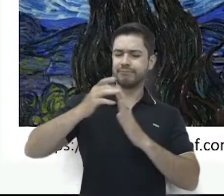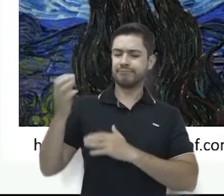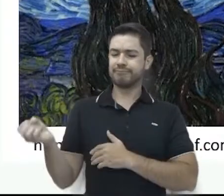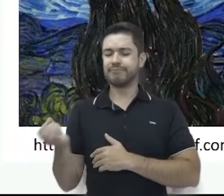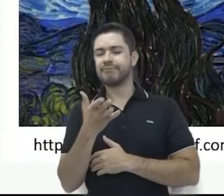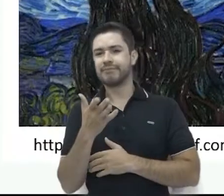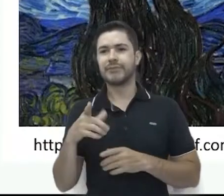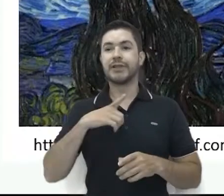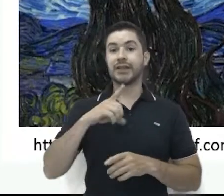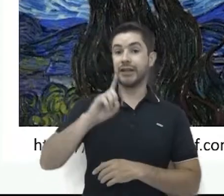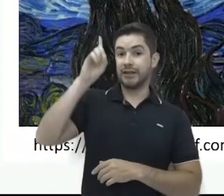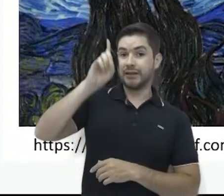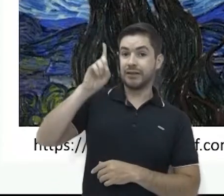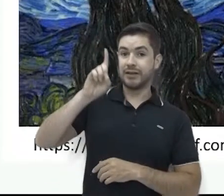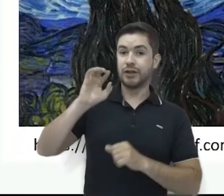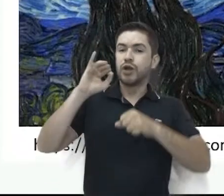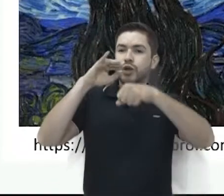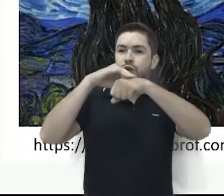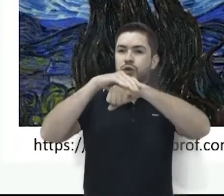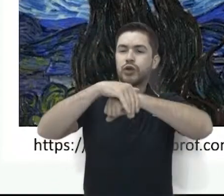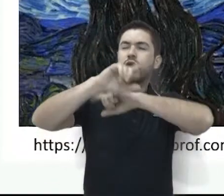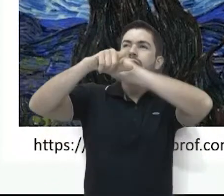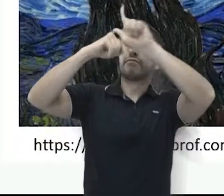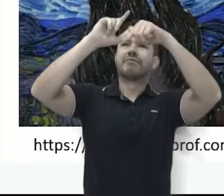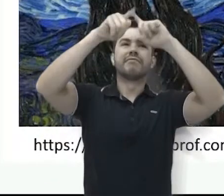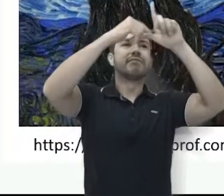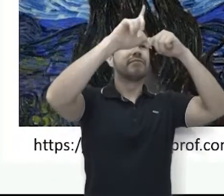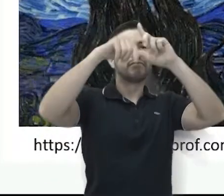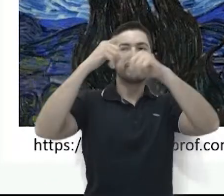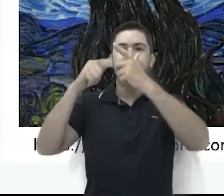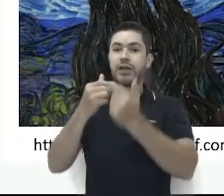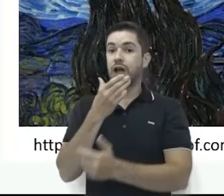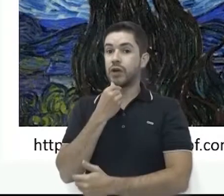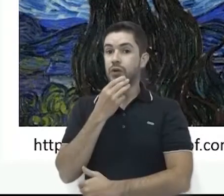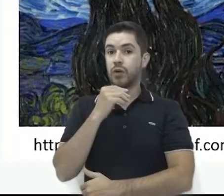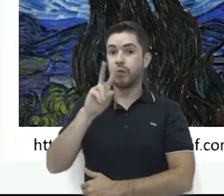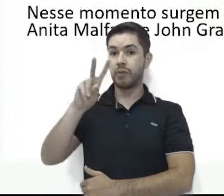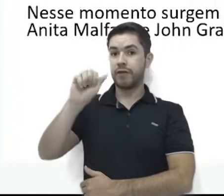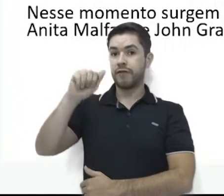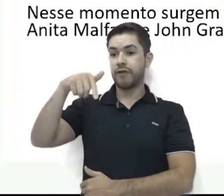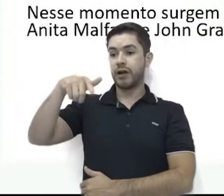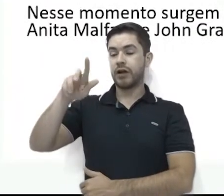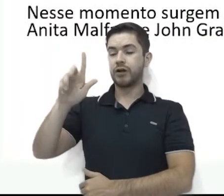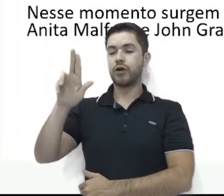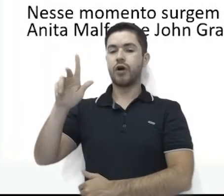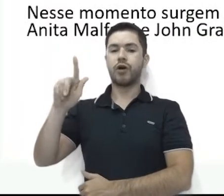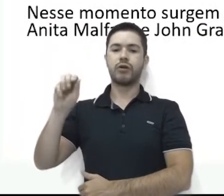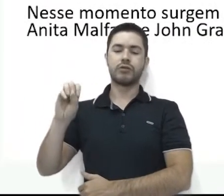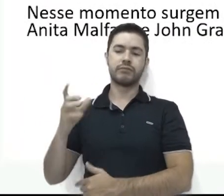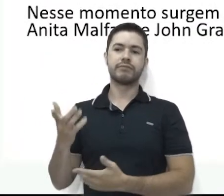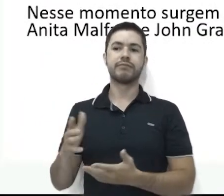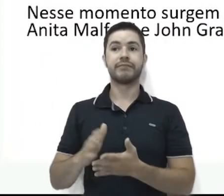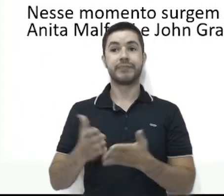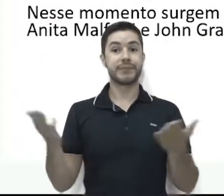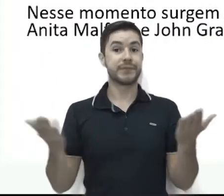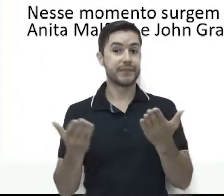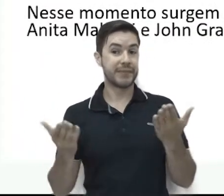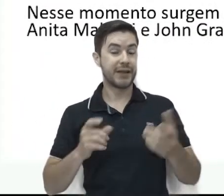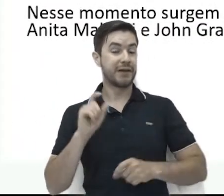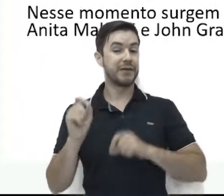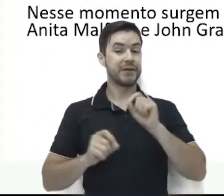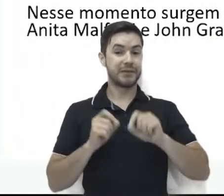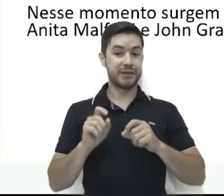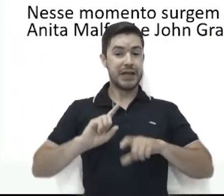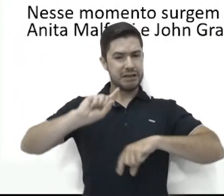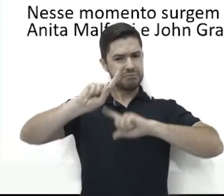nós temos o quadro Noite Estrelada, de Van Gogh. E agora,